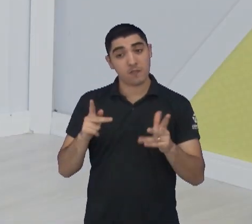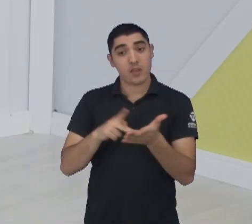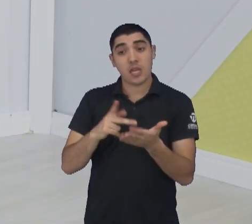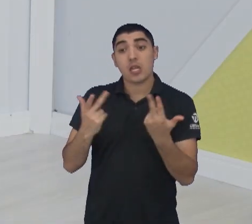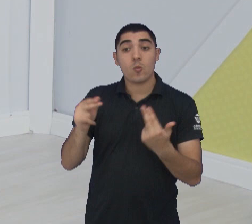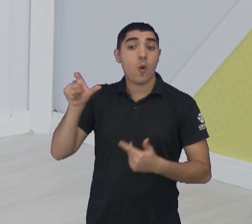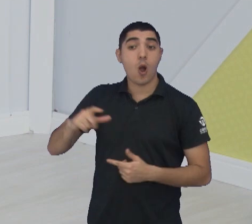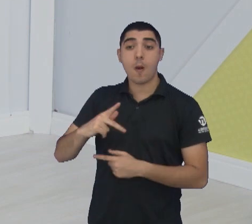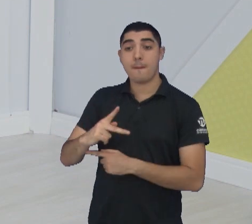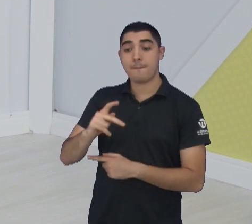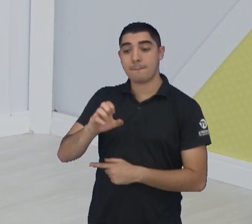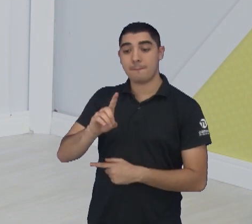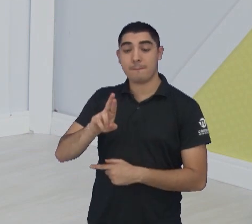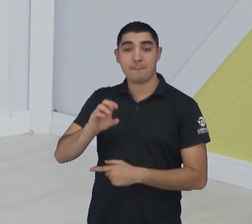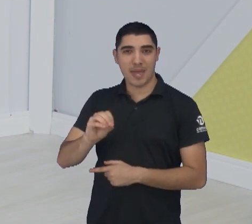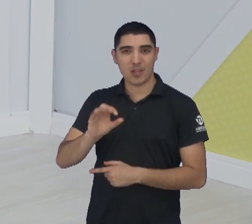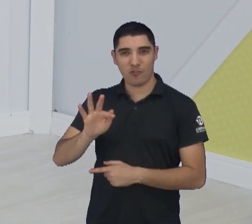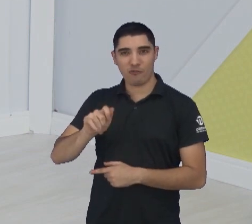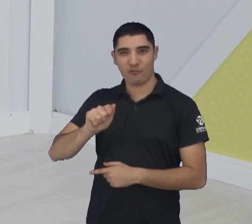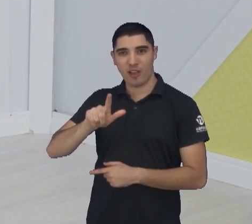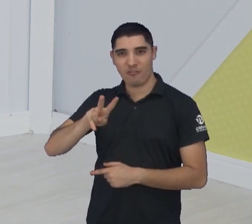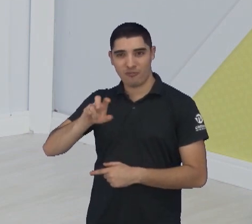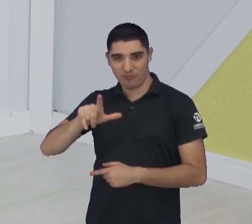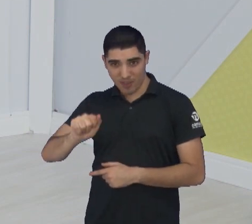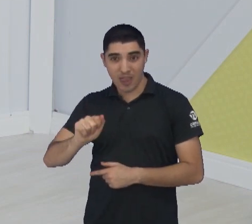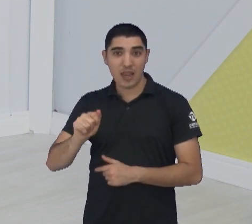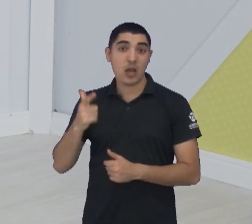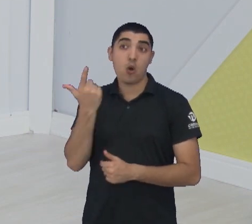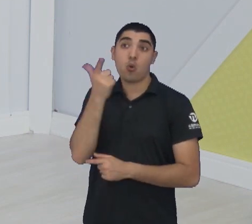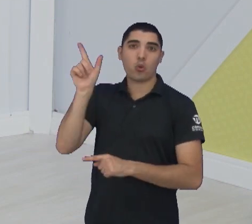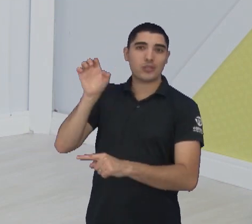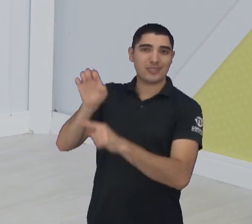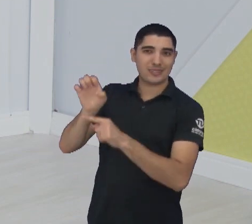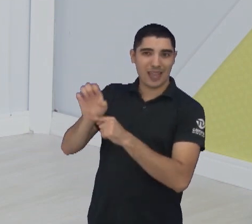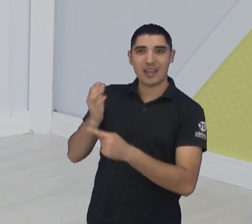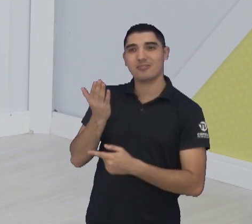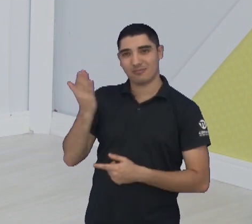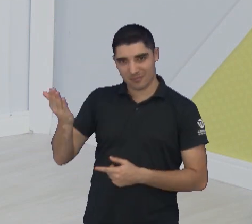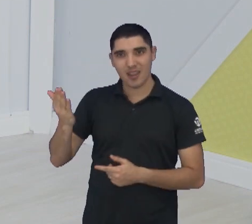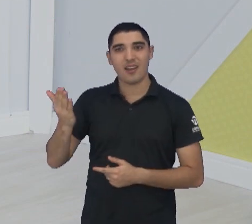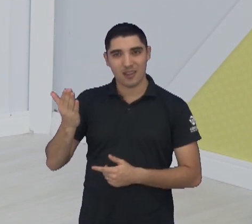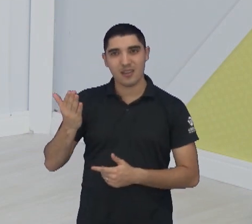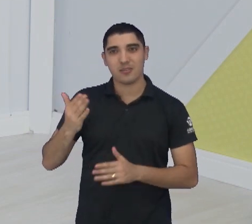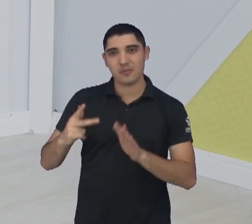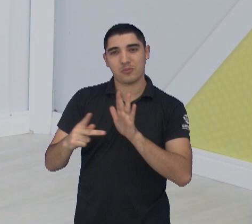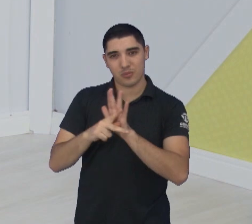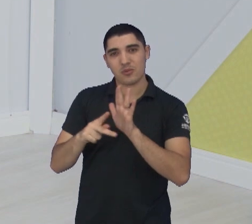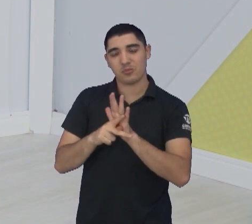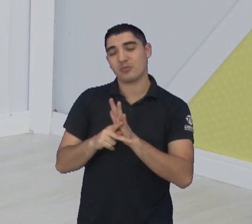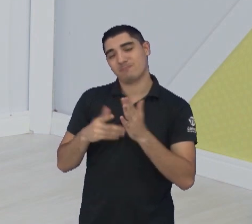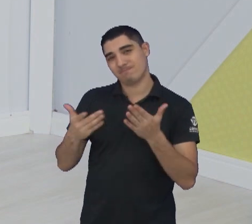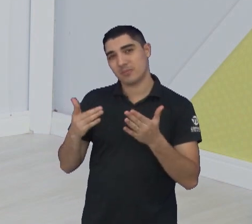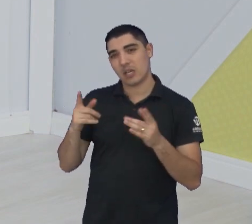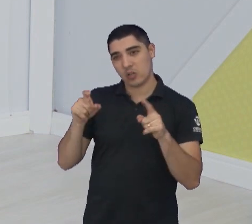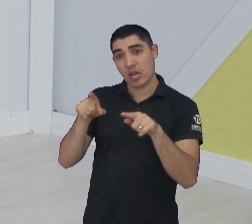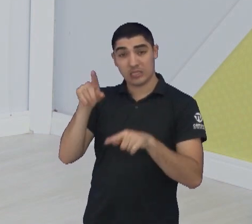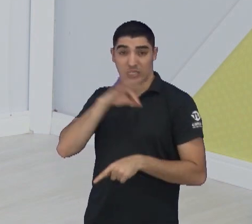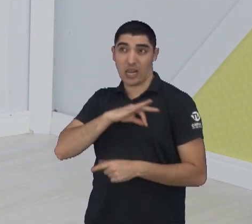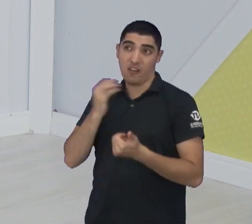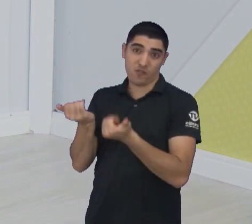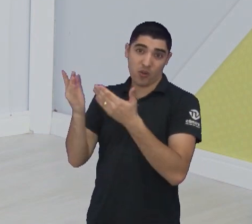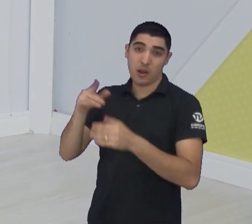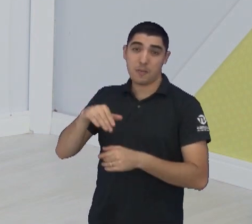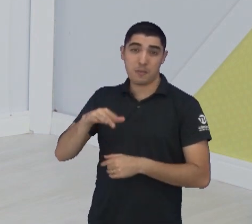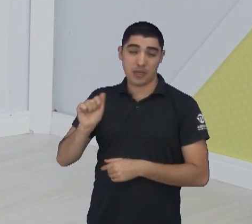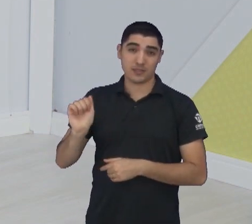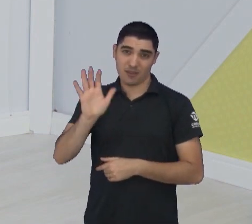Pedro Favela, né? O jogador tem uma proposta de um time de uma divisão acima, o salário também, consequentemente, acaba sendo maior, então